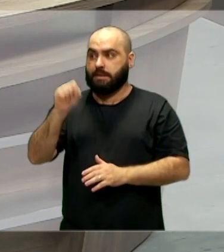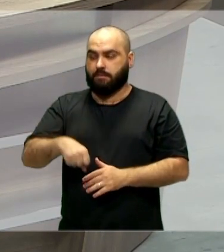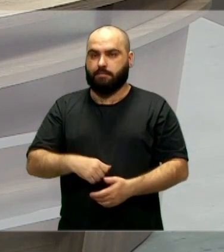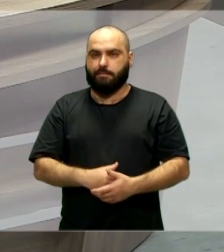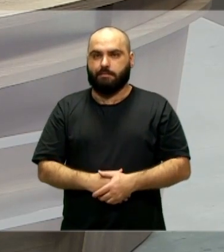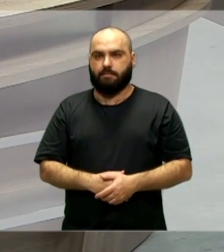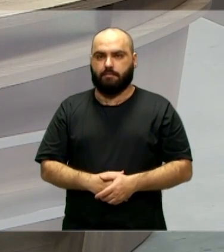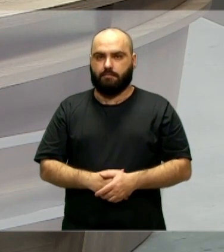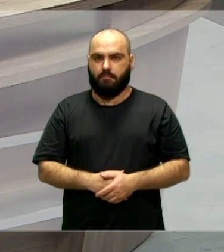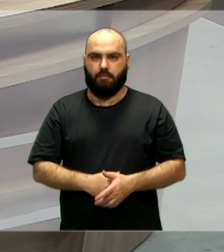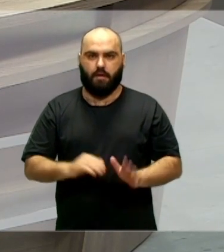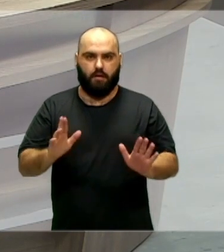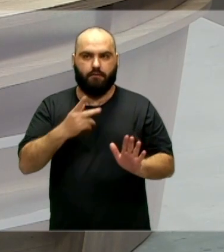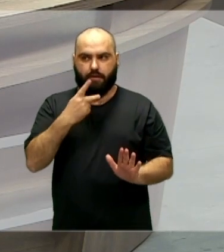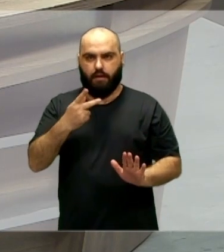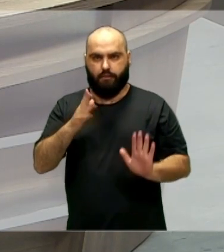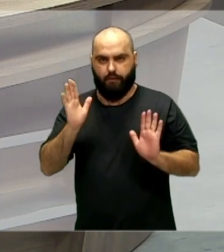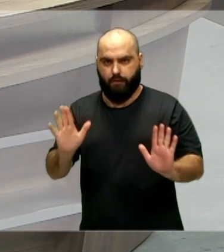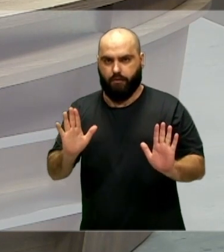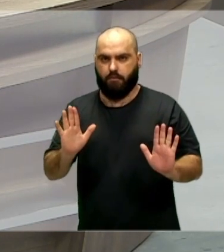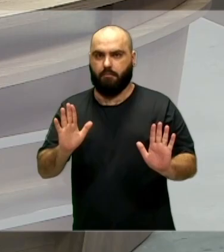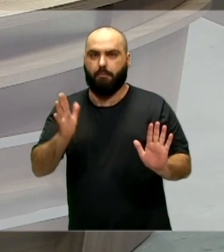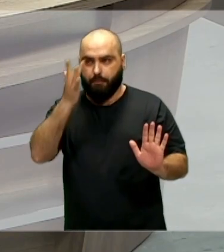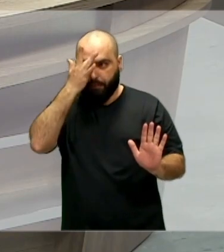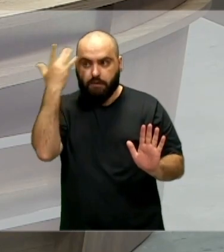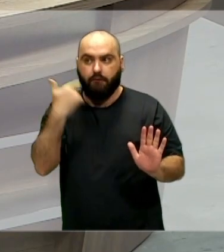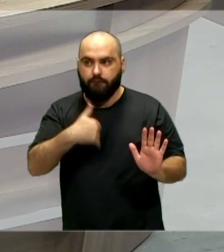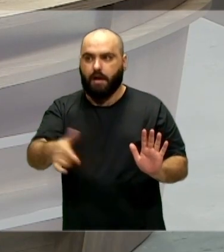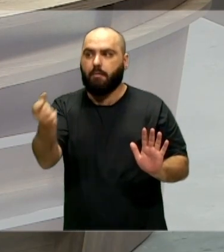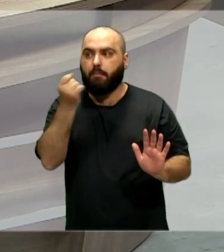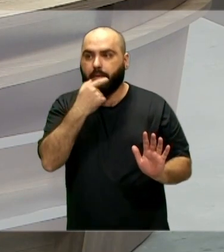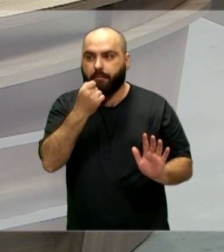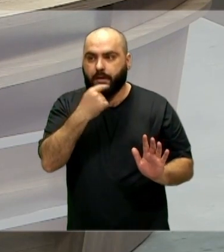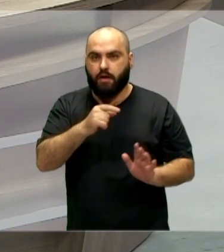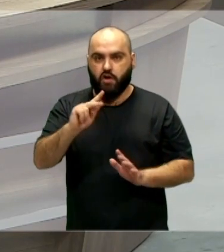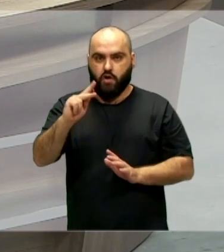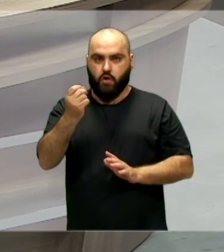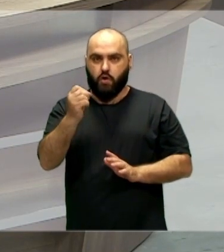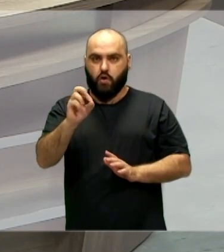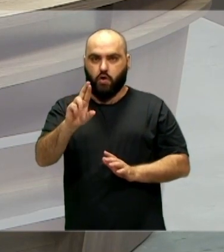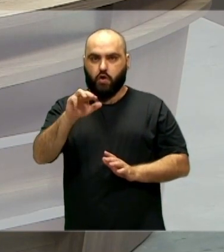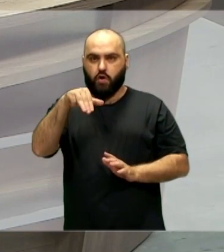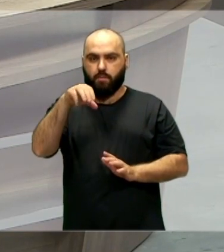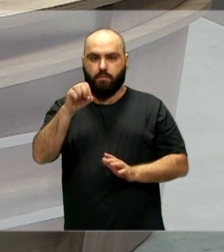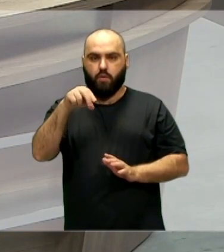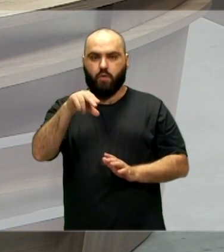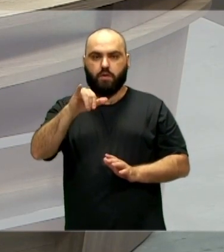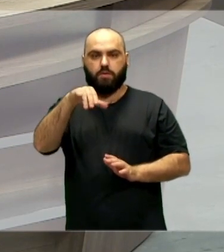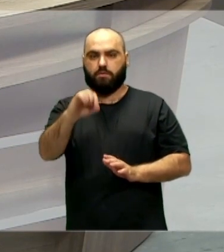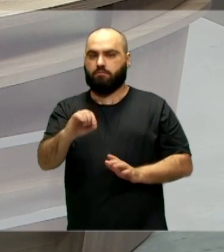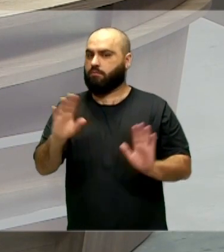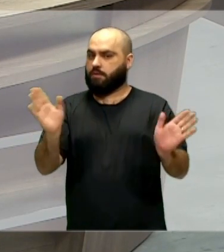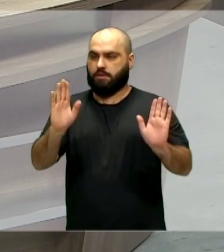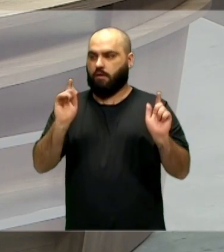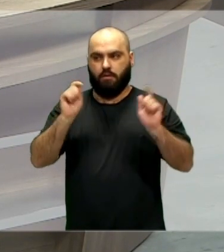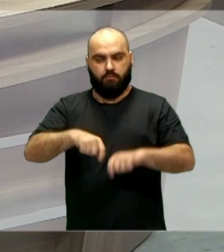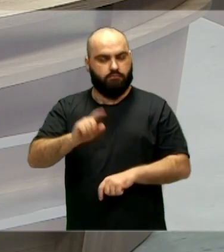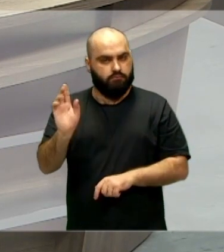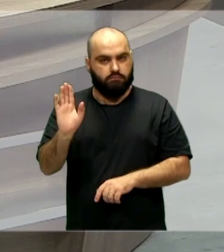chega assim, ó, a pessoa vai ter que tomar o hormônio. Não. A gente tem que identificar quais são as expectativas com relação ao